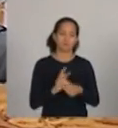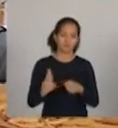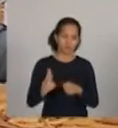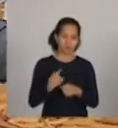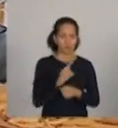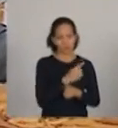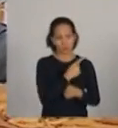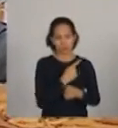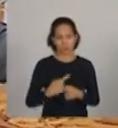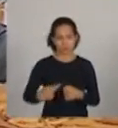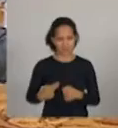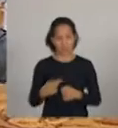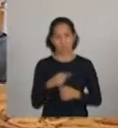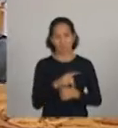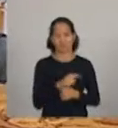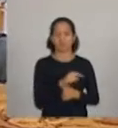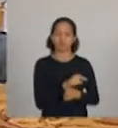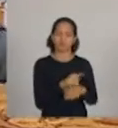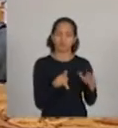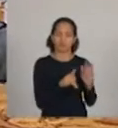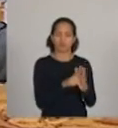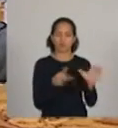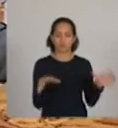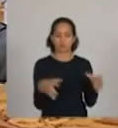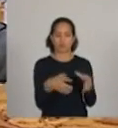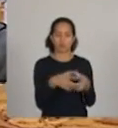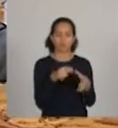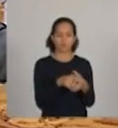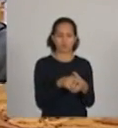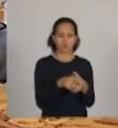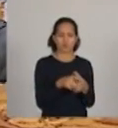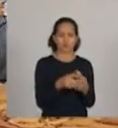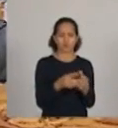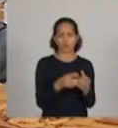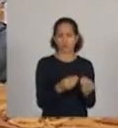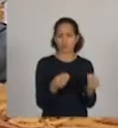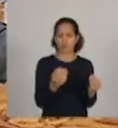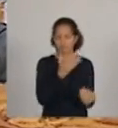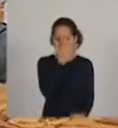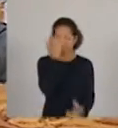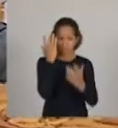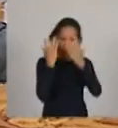é a presidente dessa comissão, tem vários ilustres